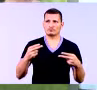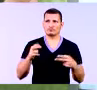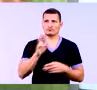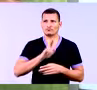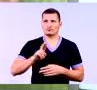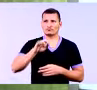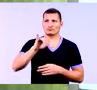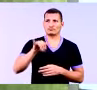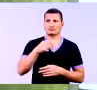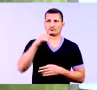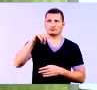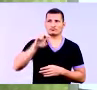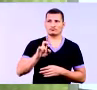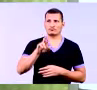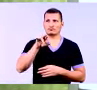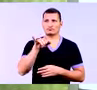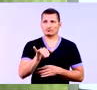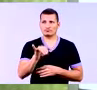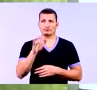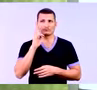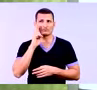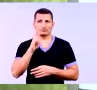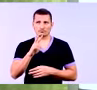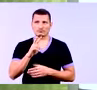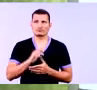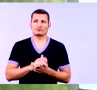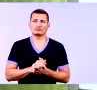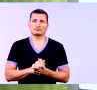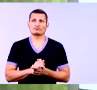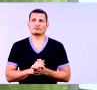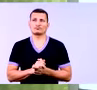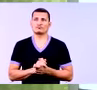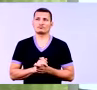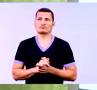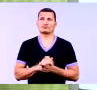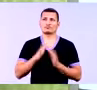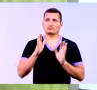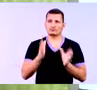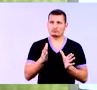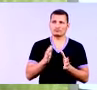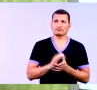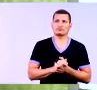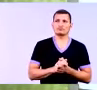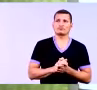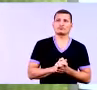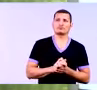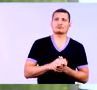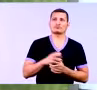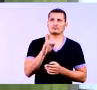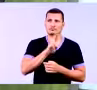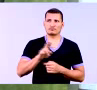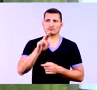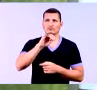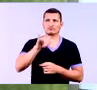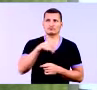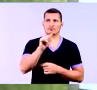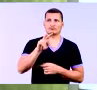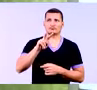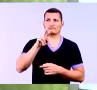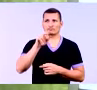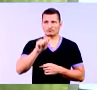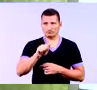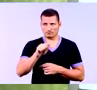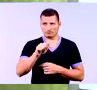utilizando o jQuery? Observem bem, até agora nós trabalhamos com os elementos utilizando o JavaScript puro, que nós fazíamos na mão,